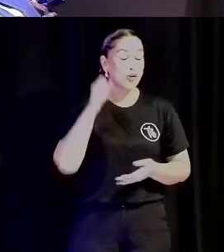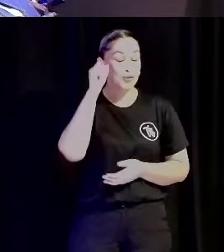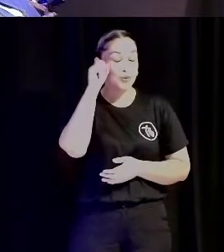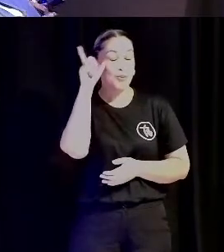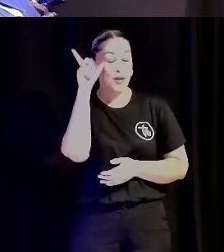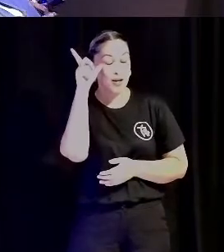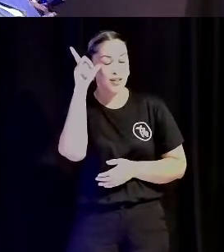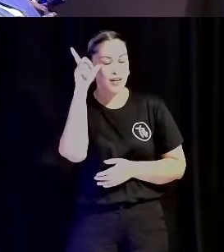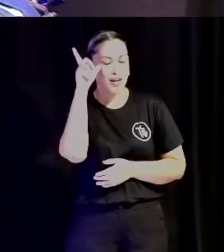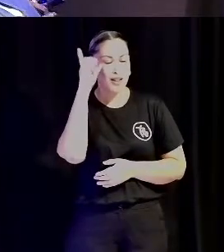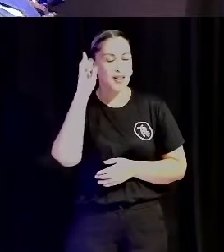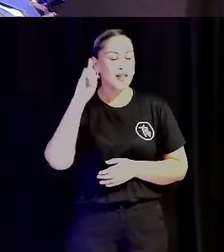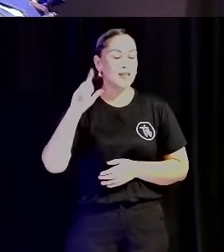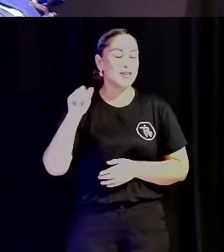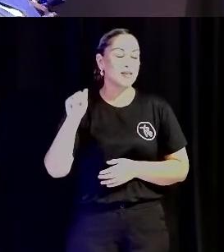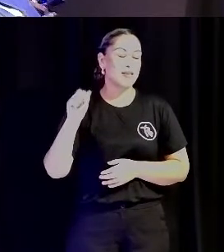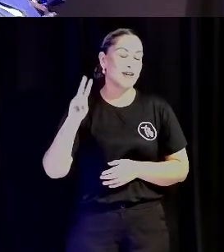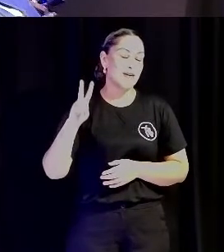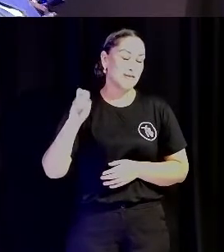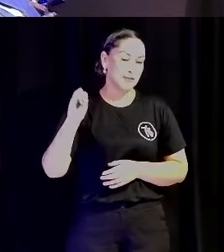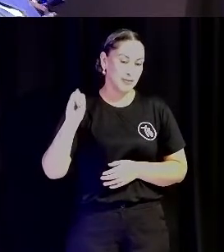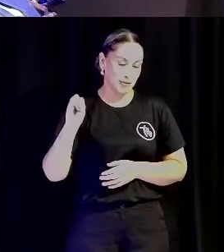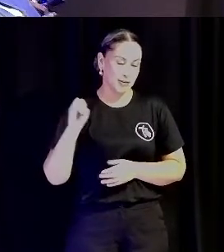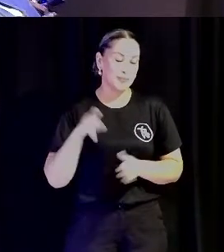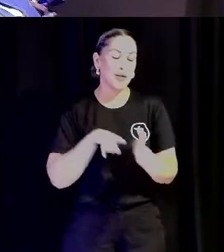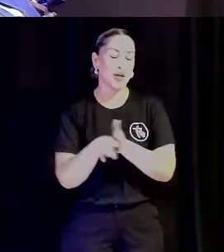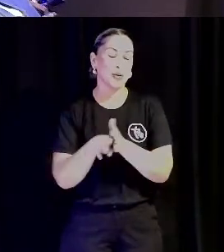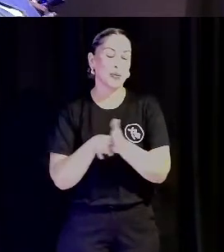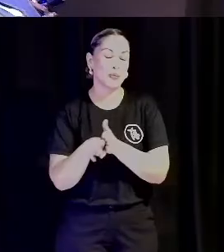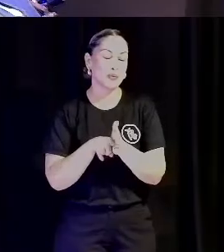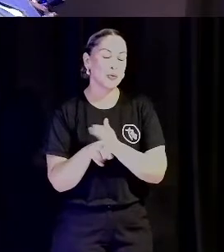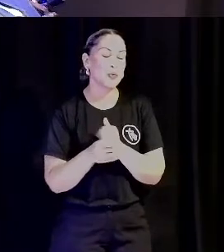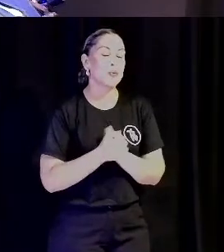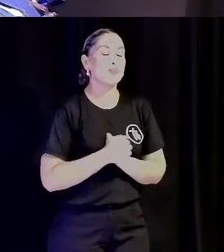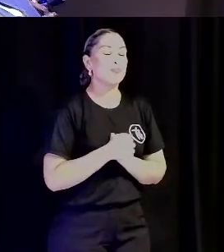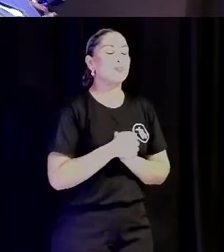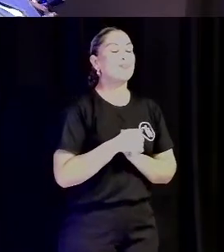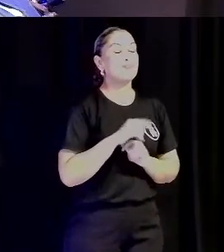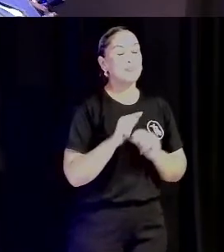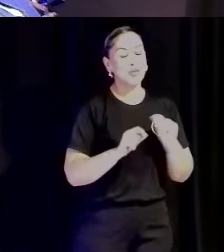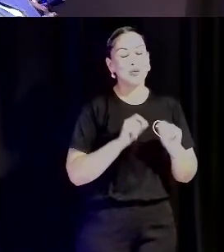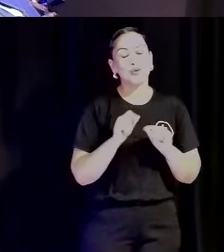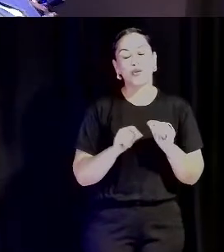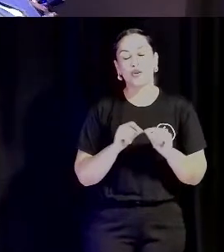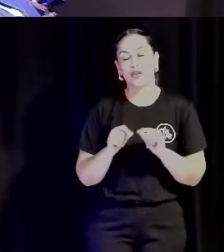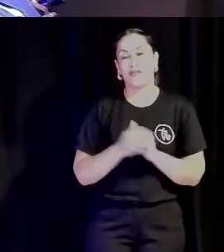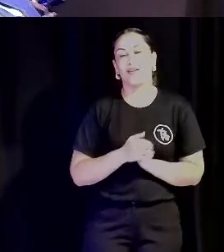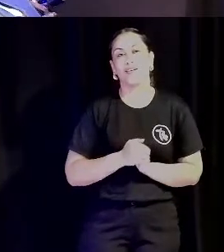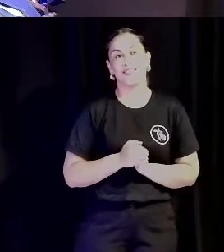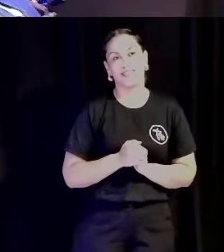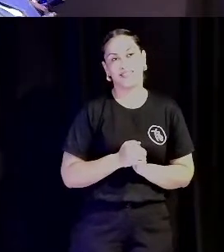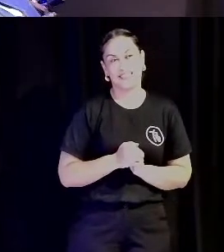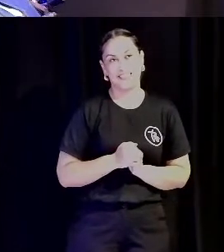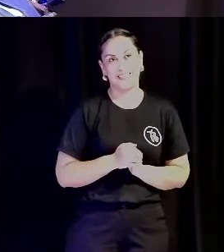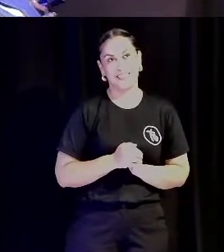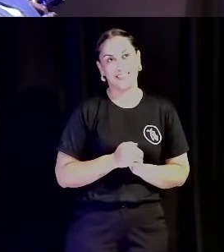pergunta, o Davi fez uma pergunta, falando sobre o galardão, e o nosso professor, o pastor Reinaldo,